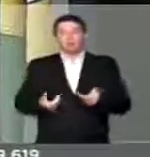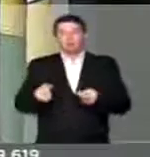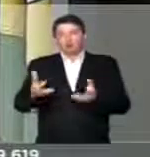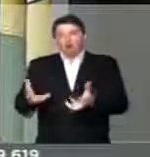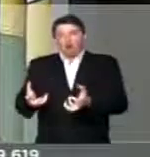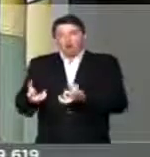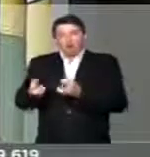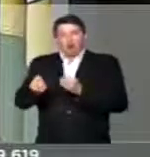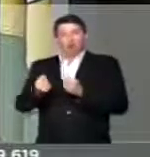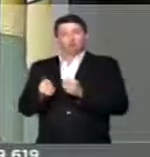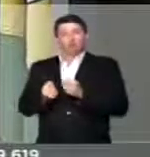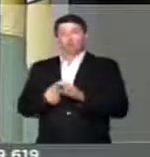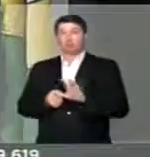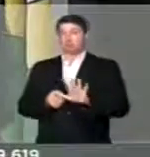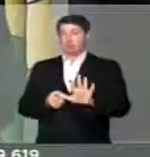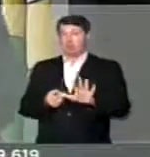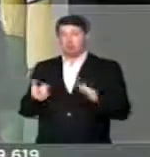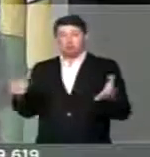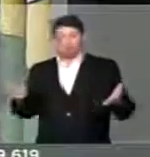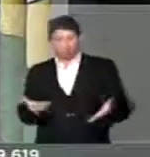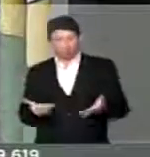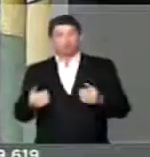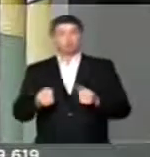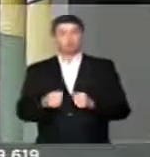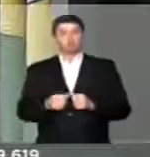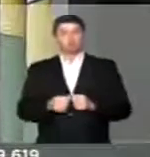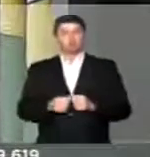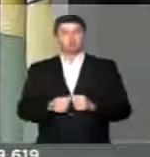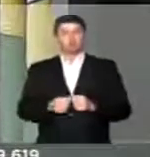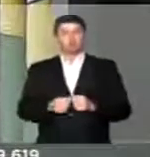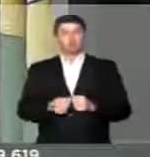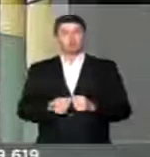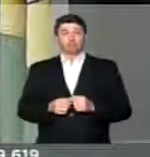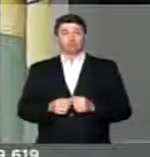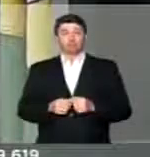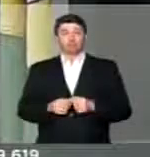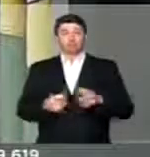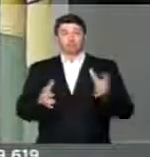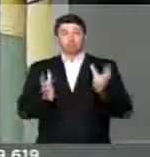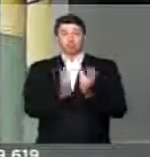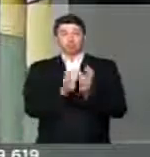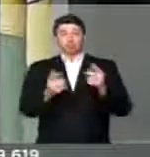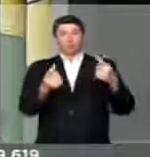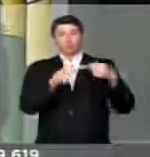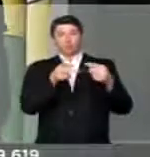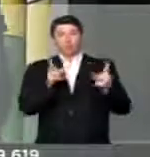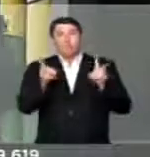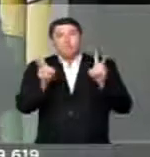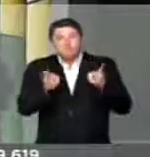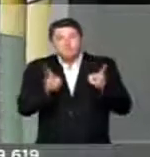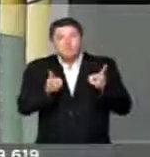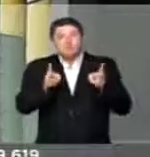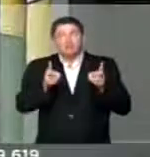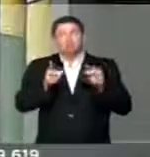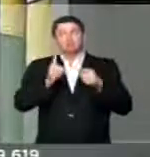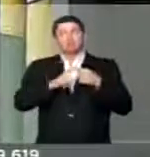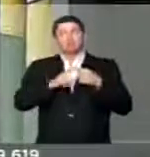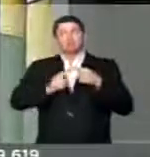vejam, hoje, essa mesma oposição que na